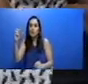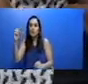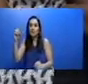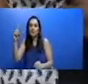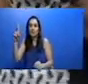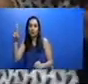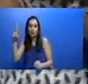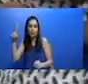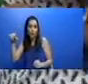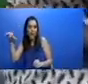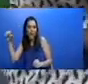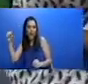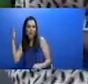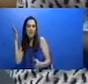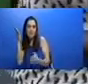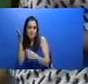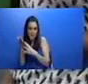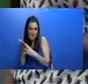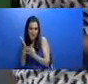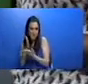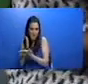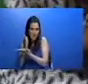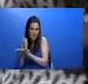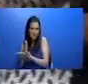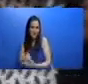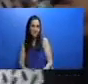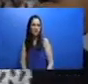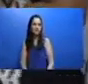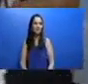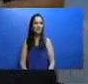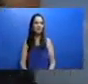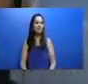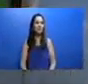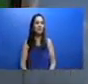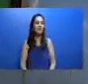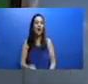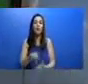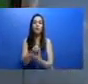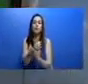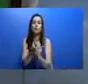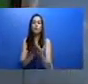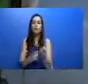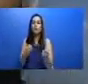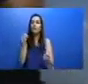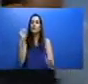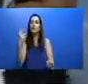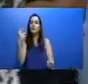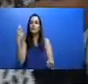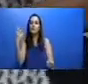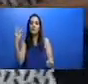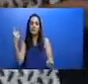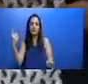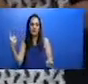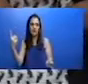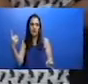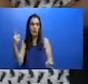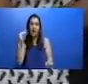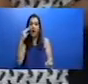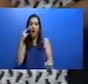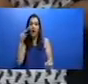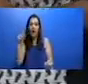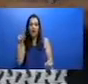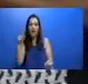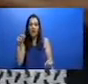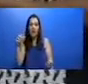Continuando. Na página 231 agora. 4. Veja a oferta de adesivos de